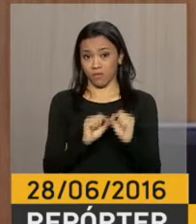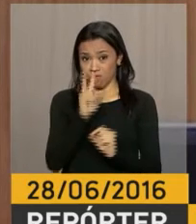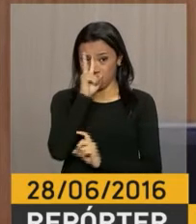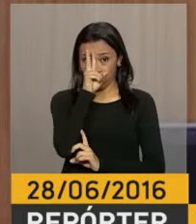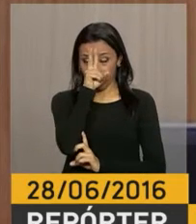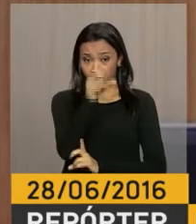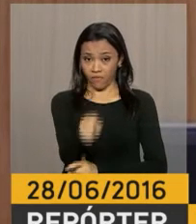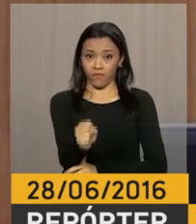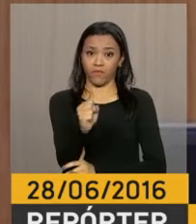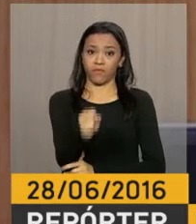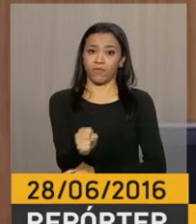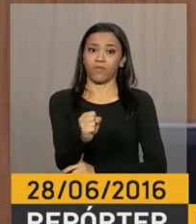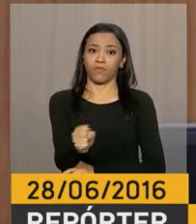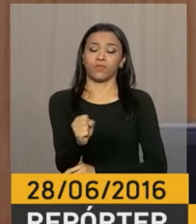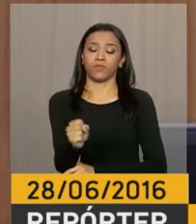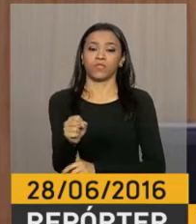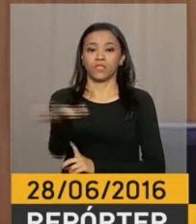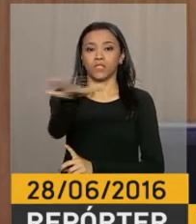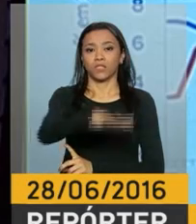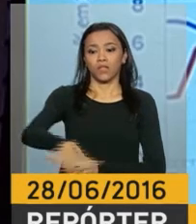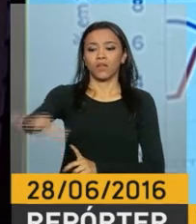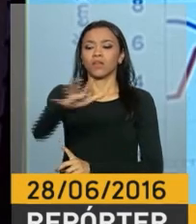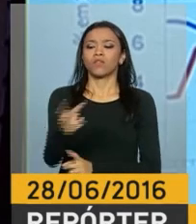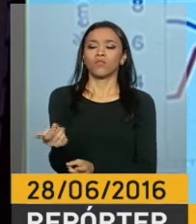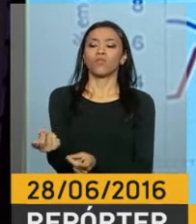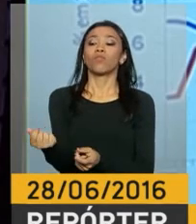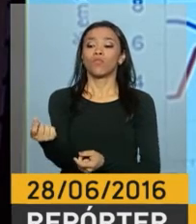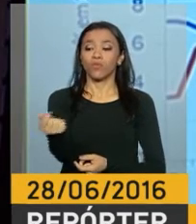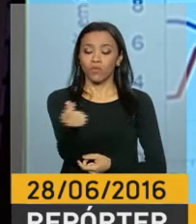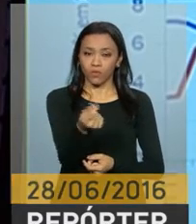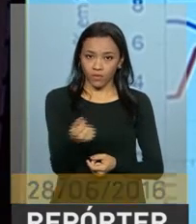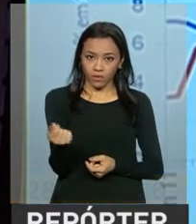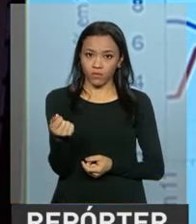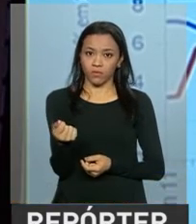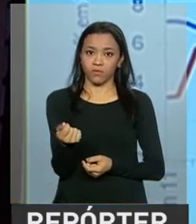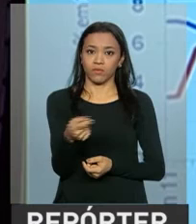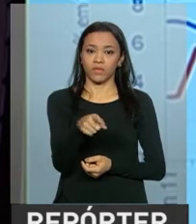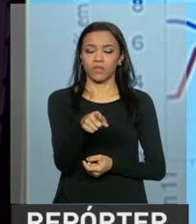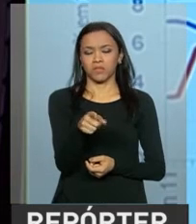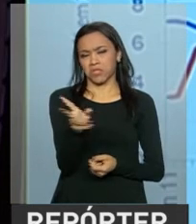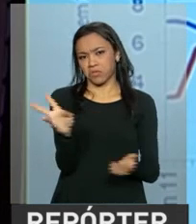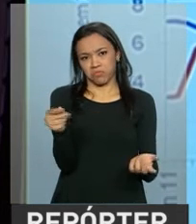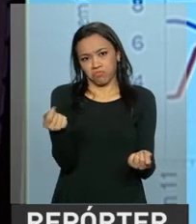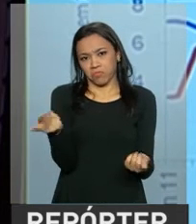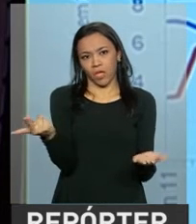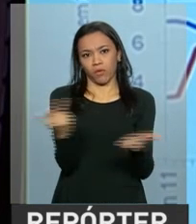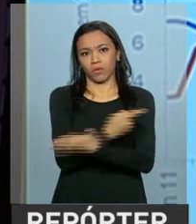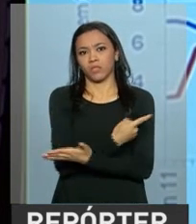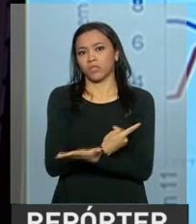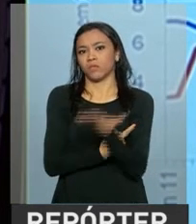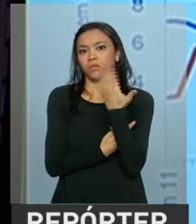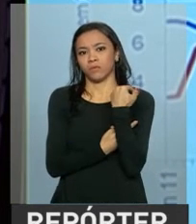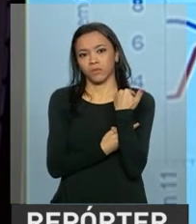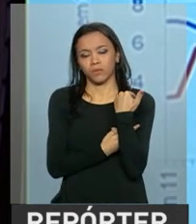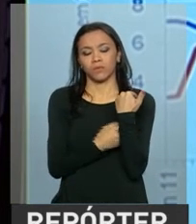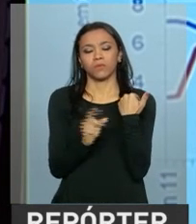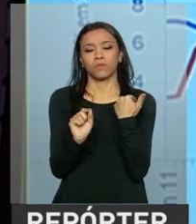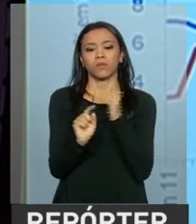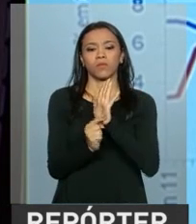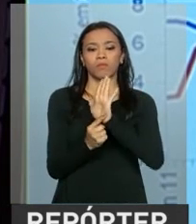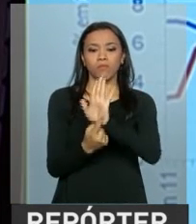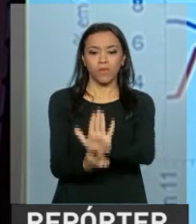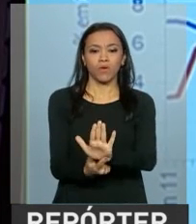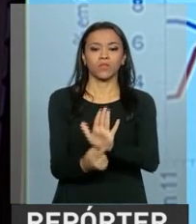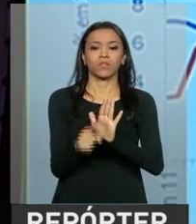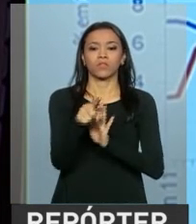forte entre preços livres e preços administrados, seja do ponto de vista dos dados ocorridos, né, que mostra